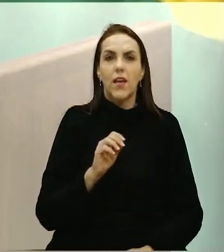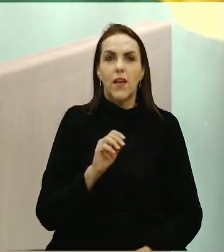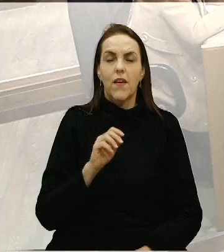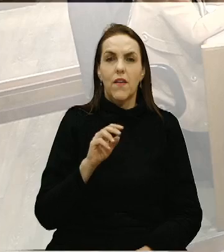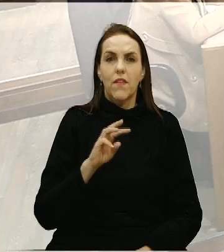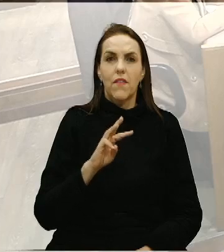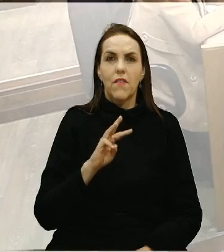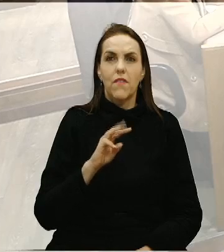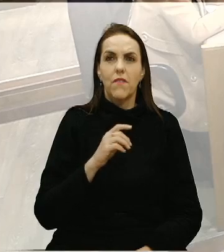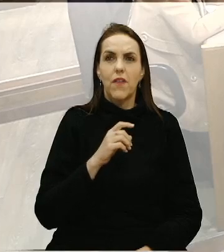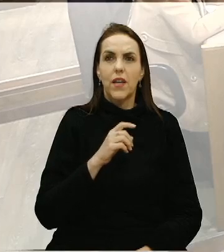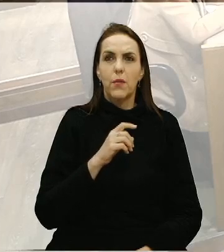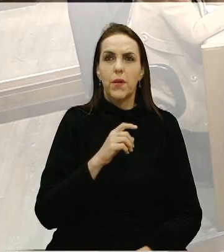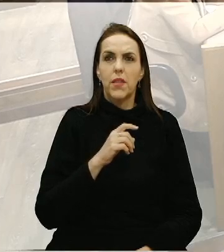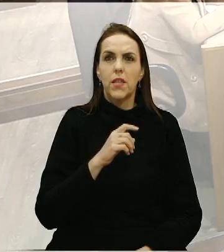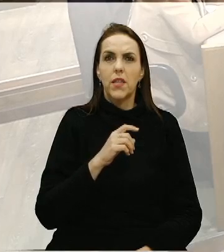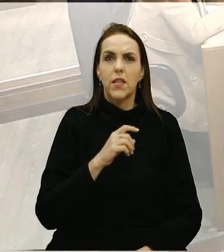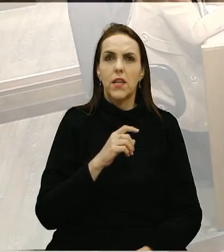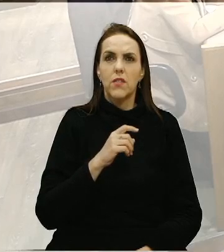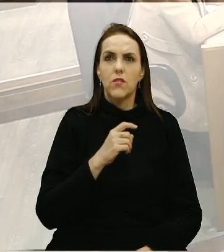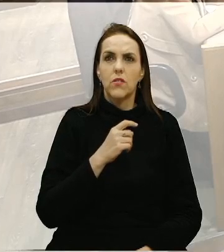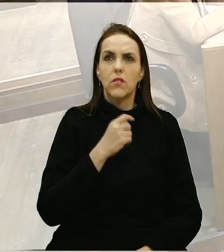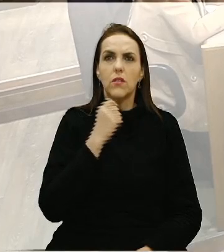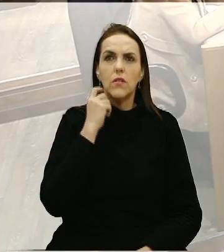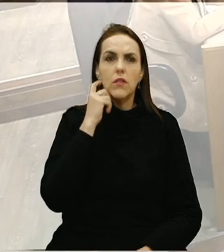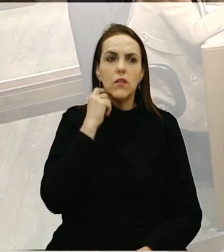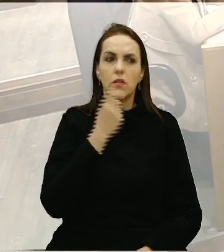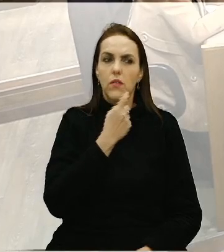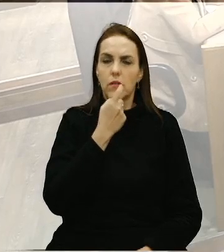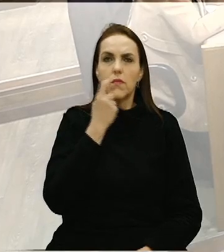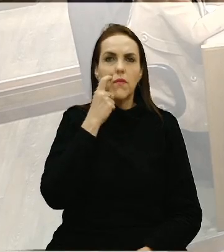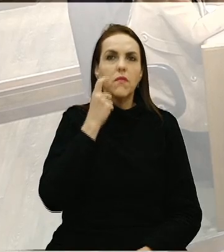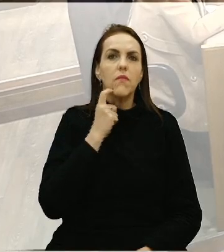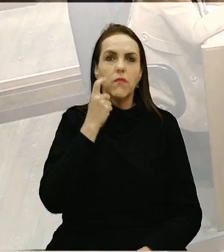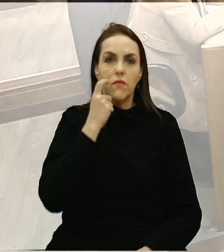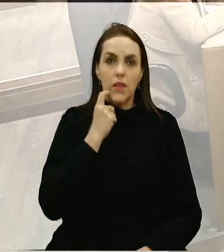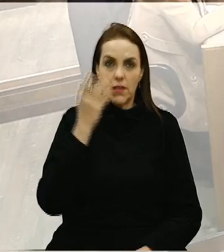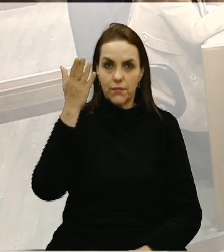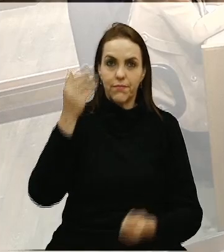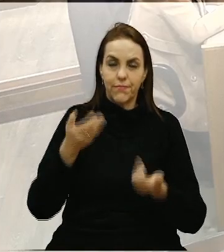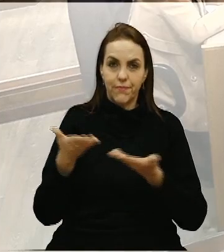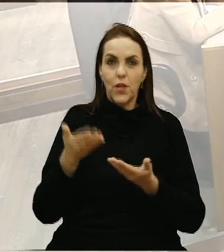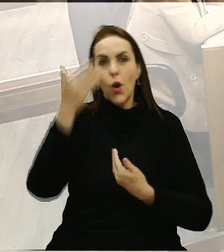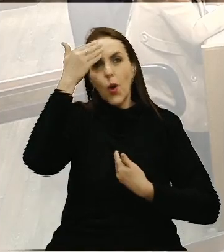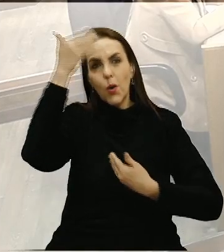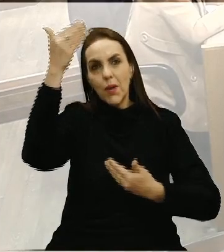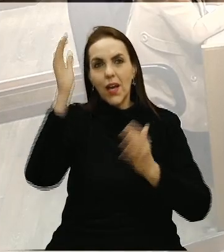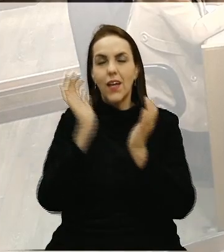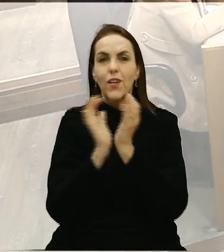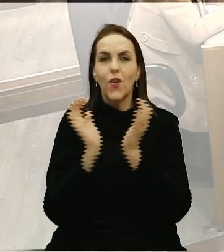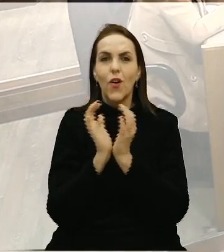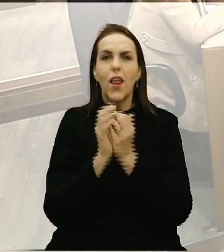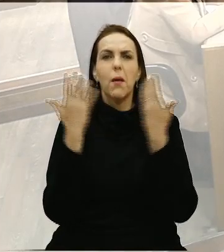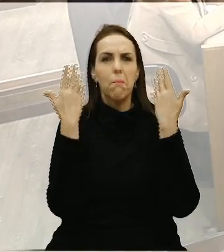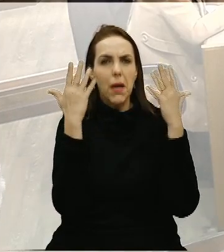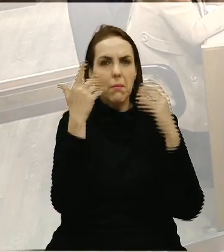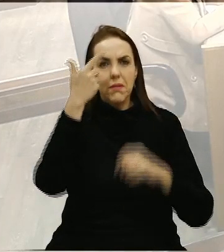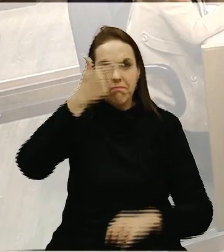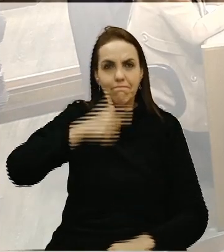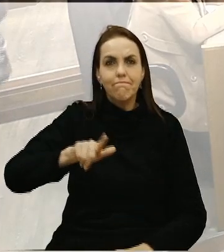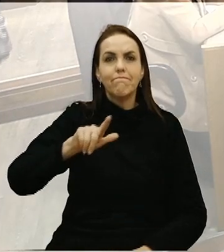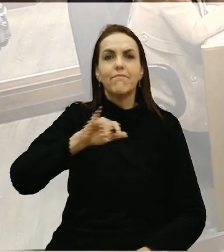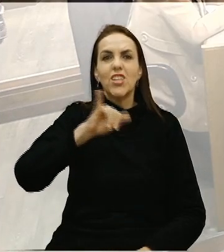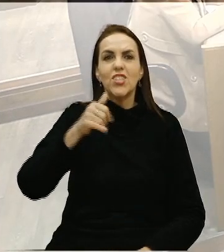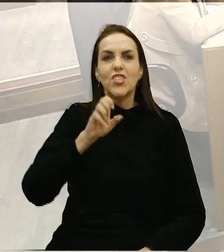D'Ambrós. Bem rapidamente, é isso, parabenizar o Gemerson, né, mais conhecido